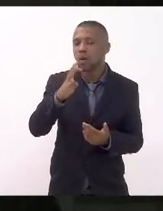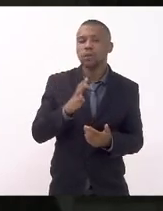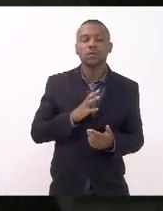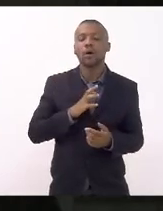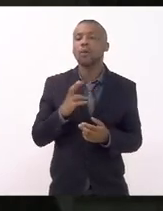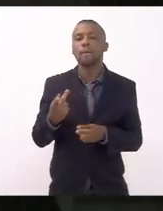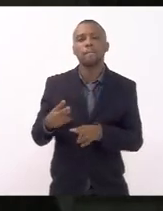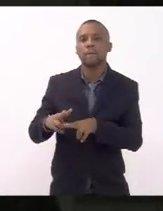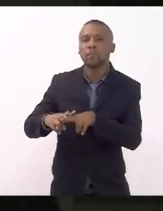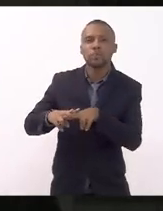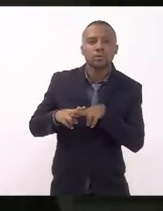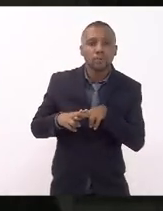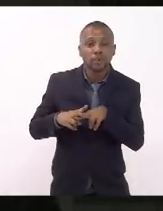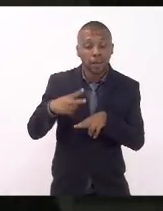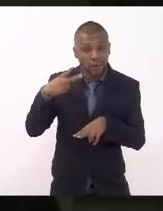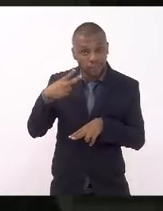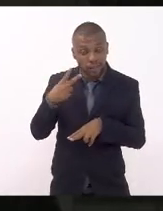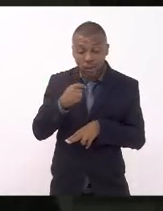como vereadora ela